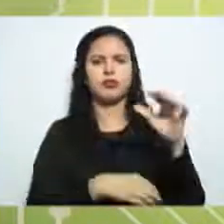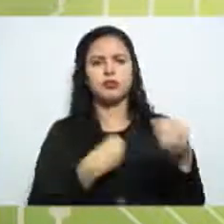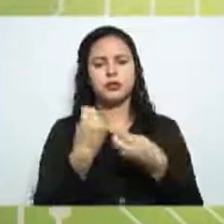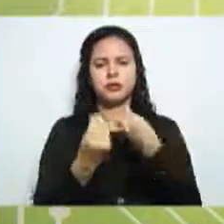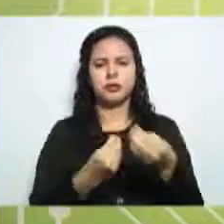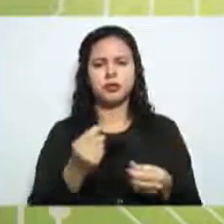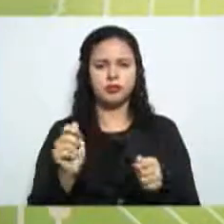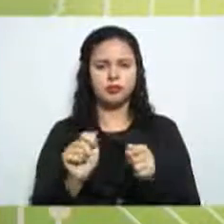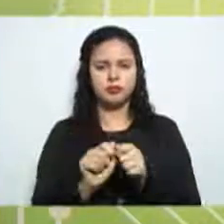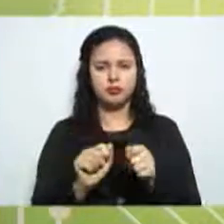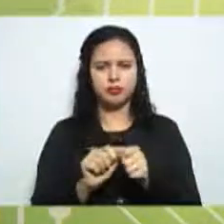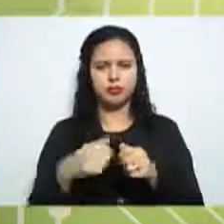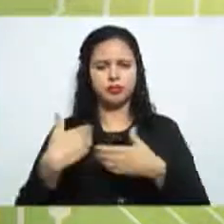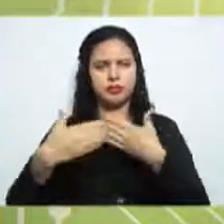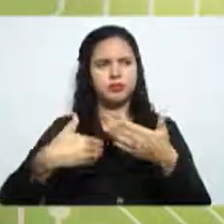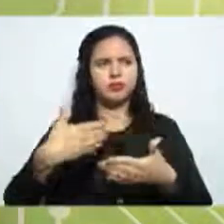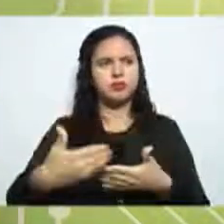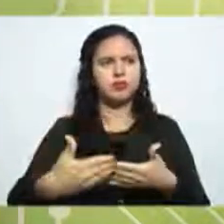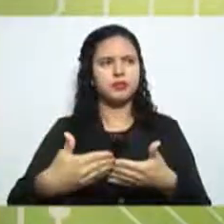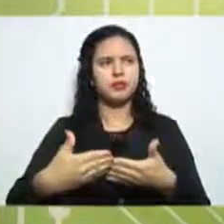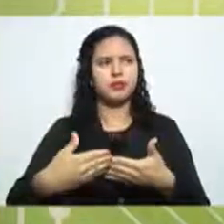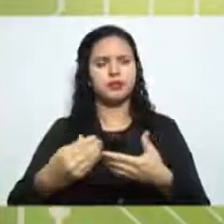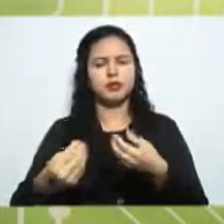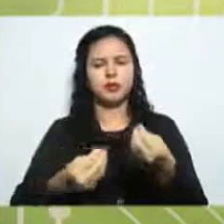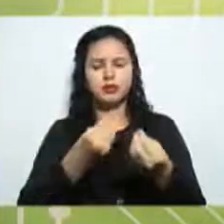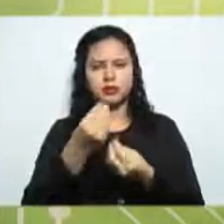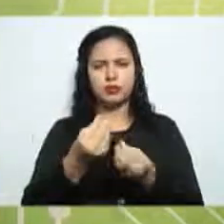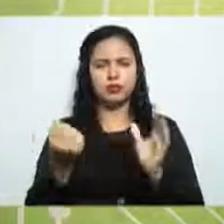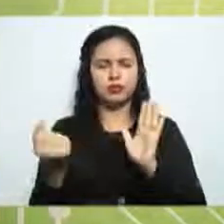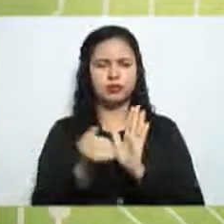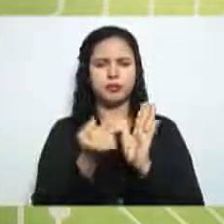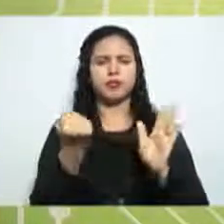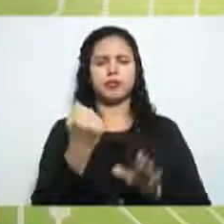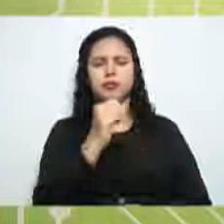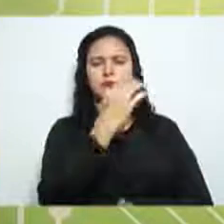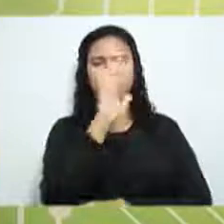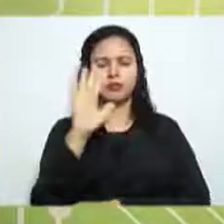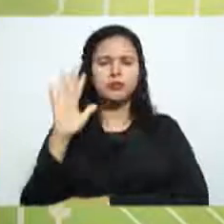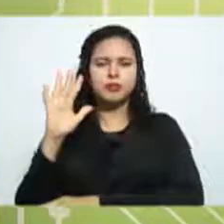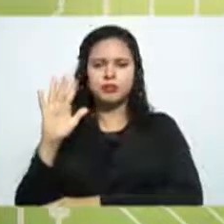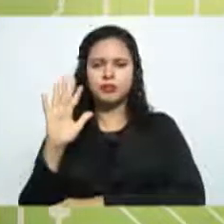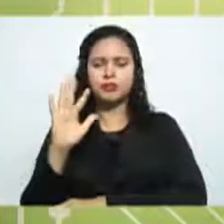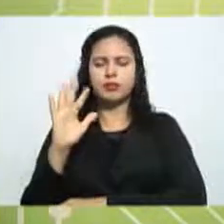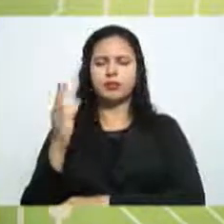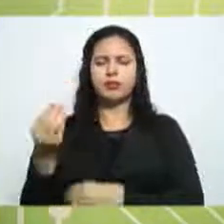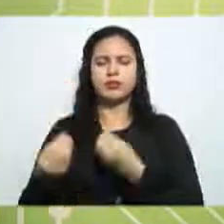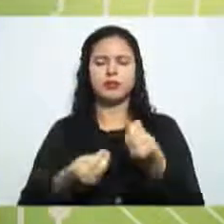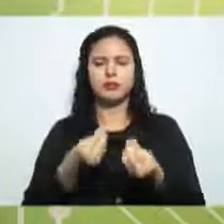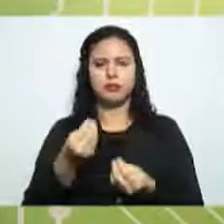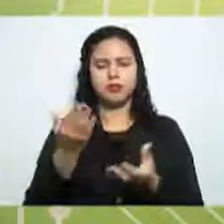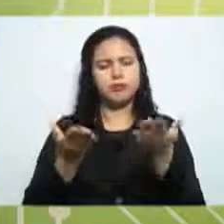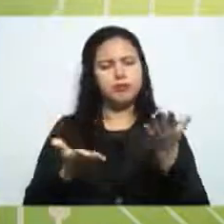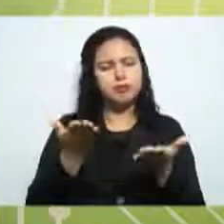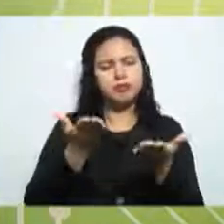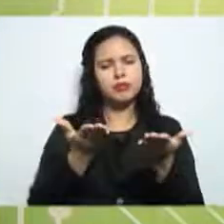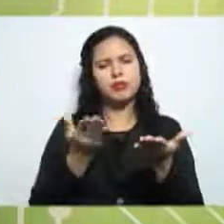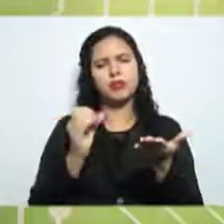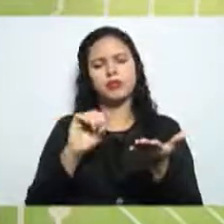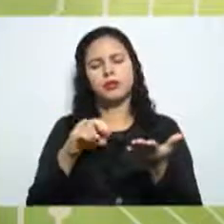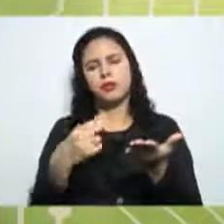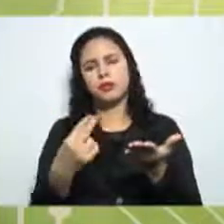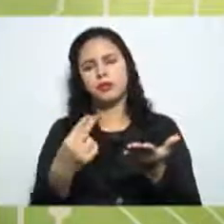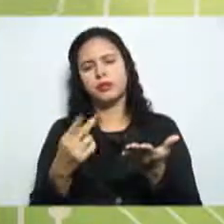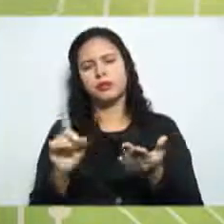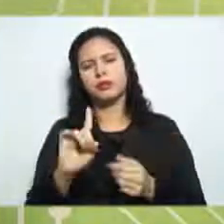feito esse processo de exploração, qual o impacto ambiental que vai ter e como isso vai realmente ser sustentável ou não. Então,